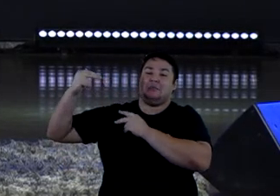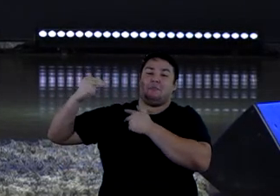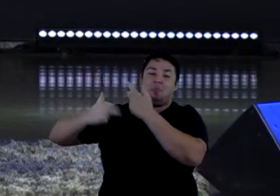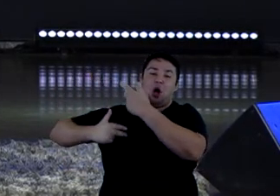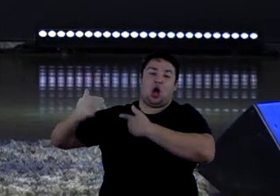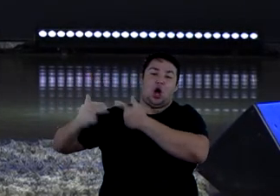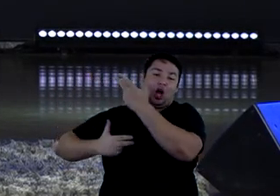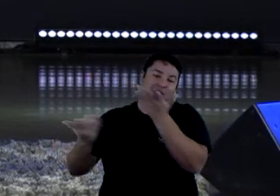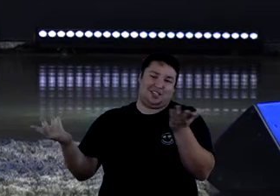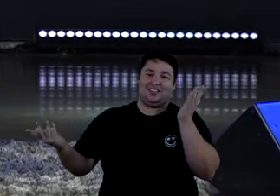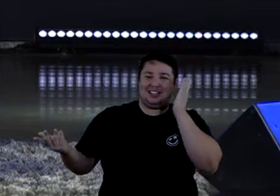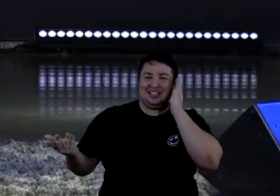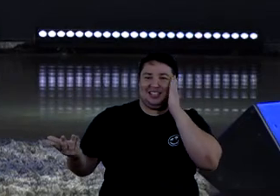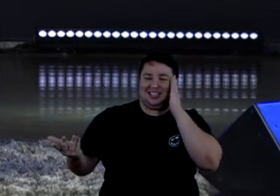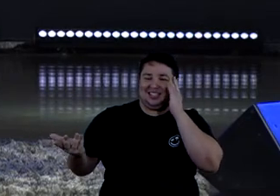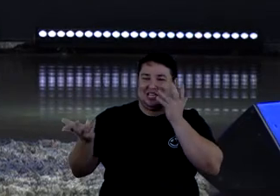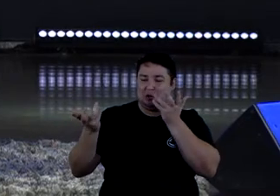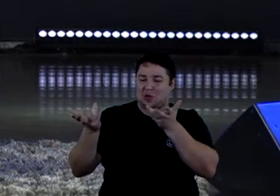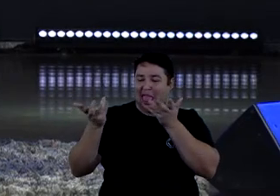Deus.